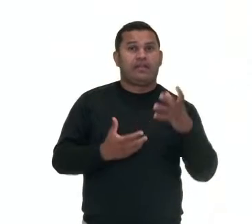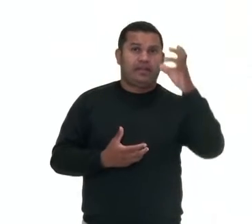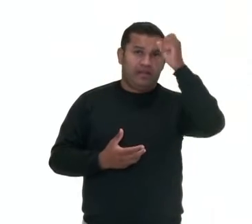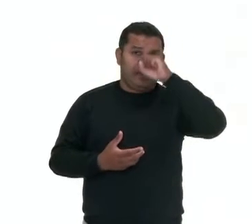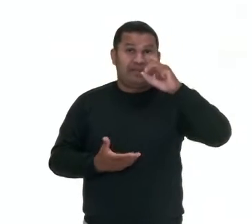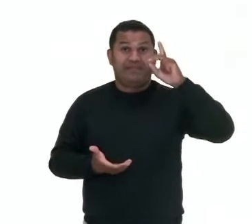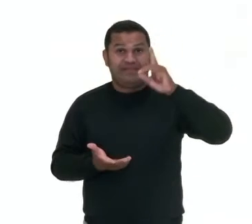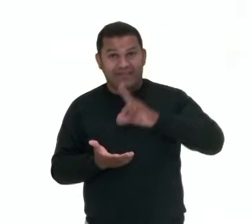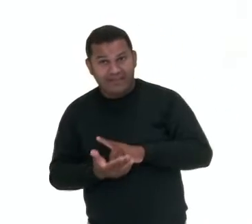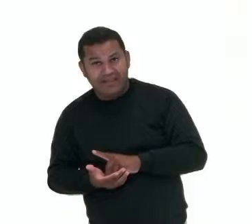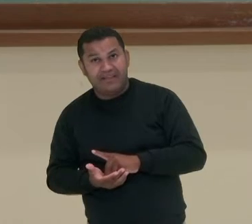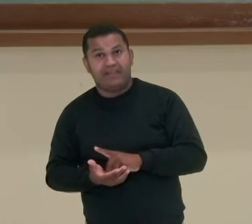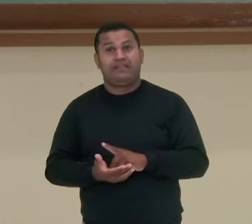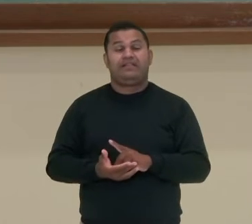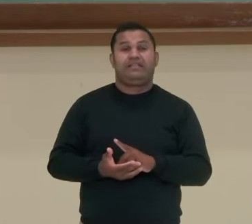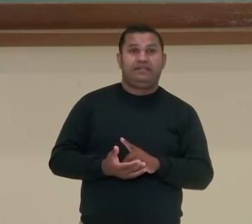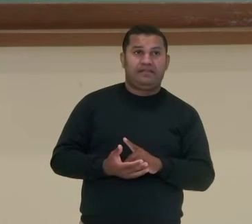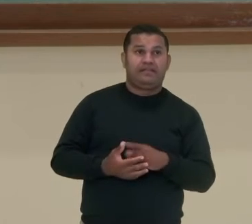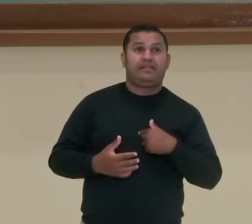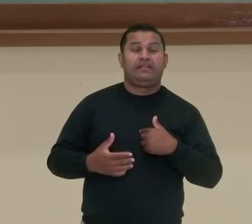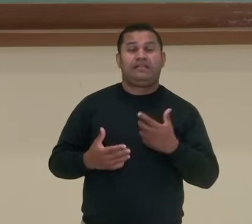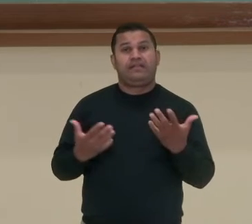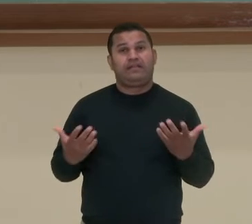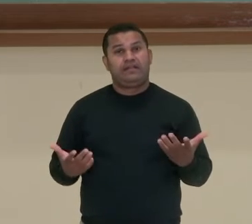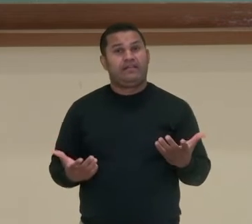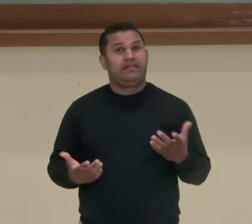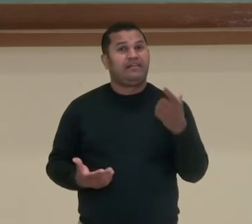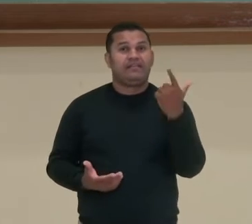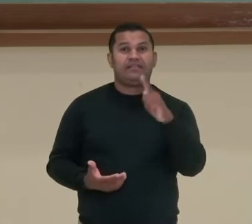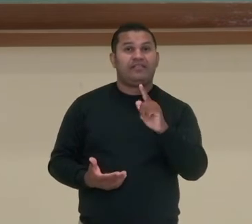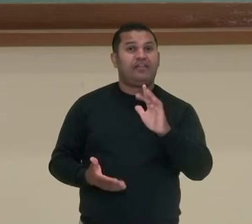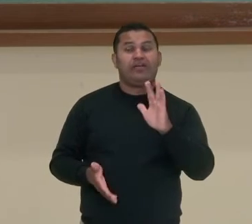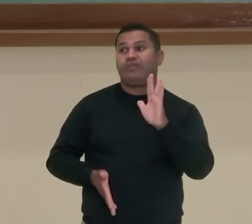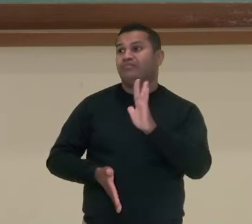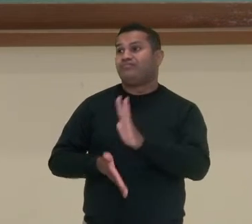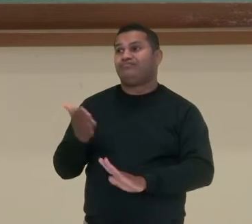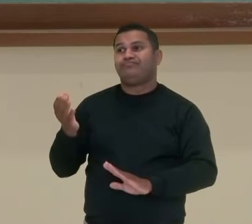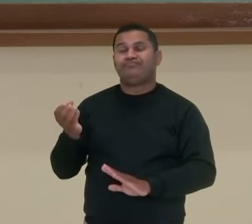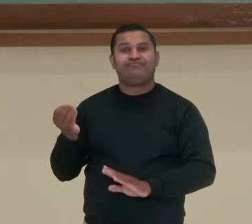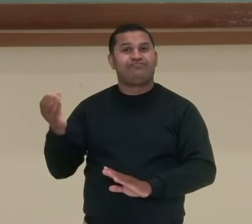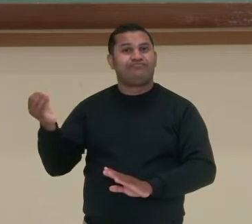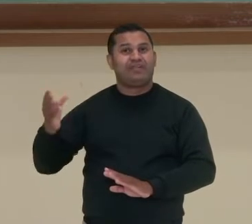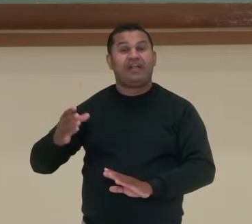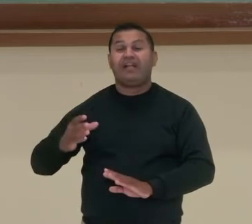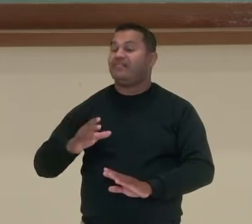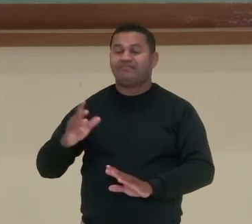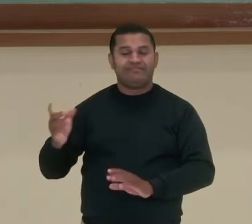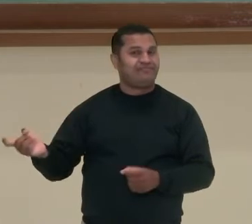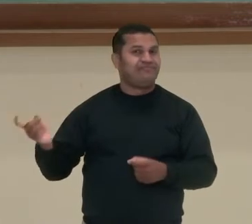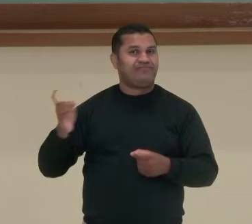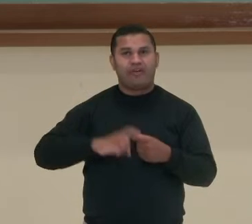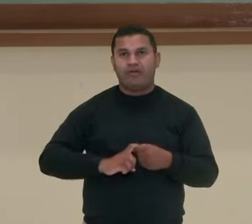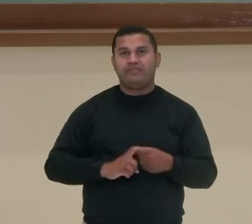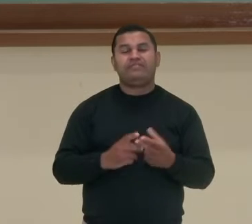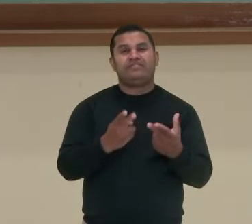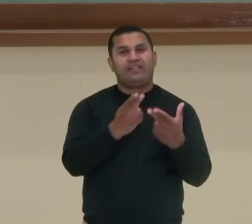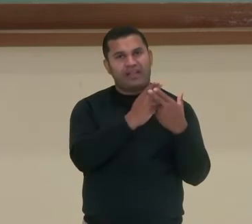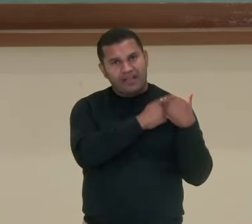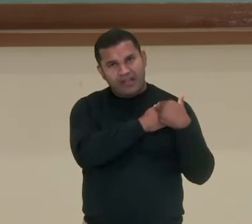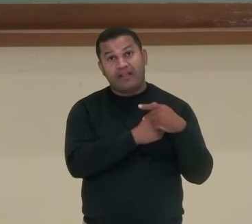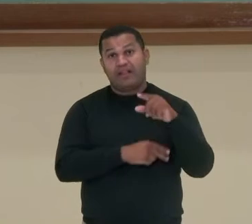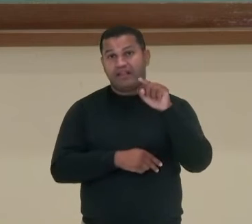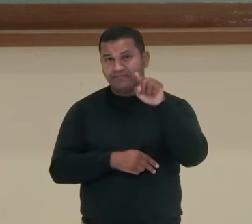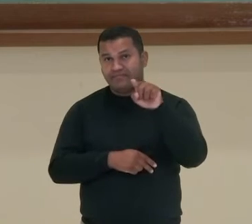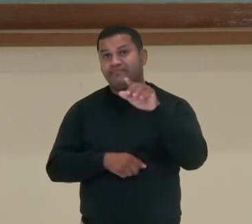concreto. Galerinha do sexto ano, não tem como fugir, é responsabilidade, por mais clichê que possa